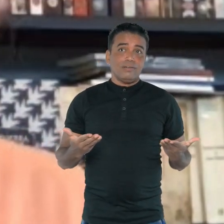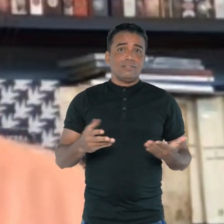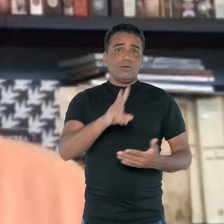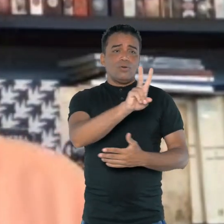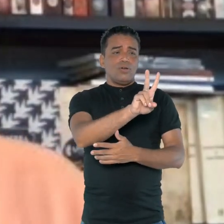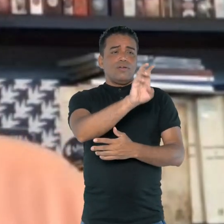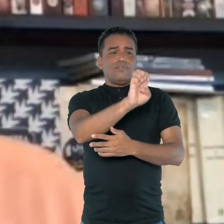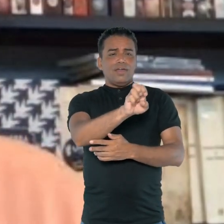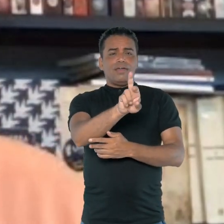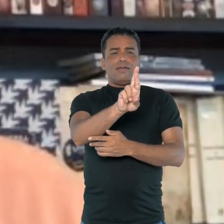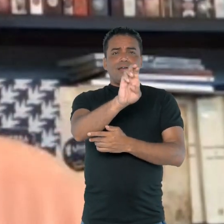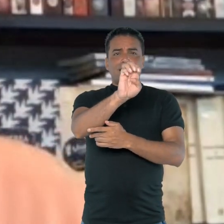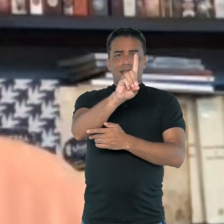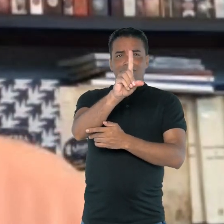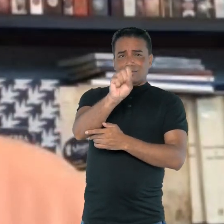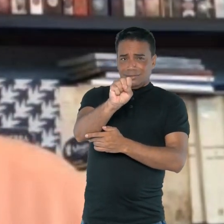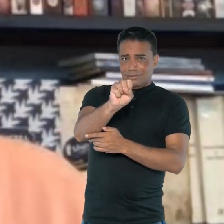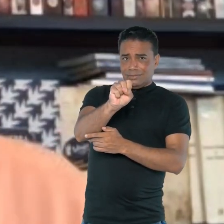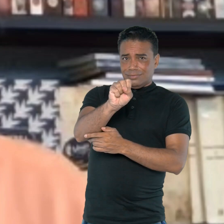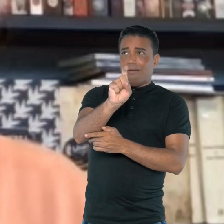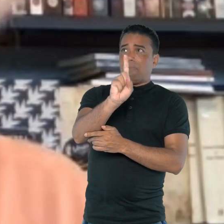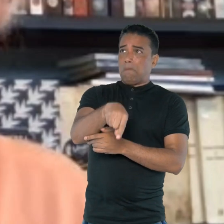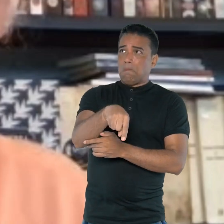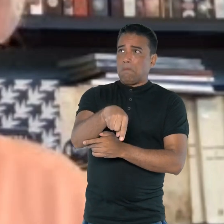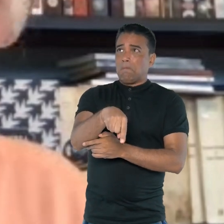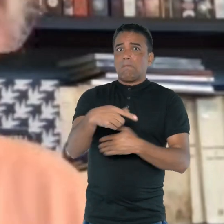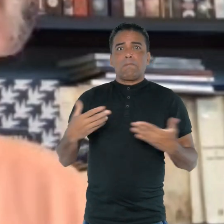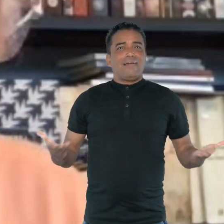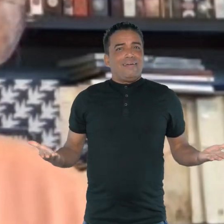Veredas, que é